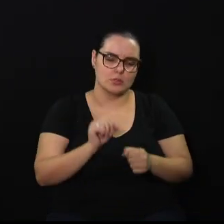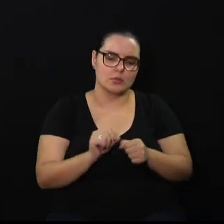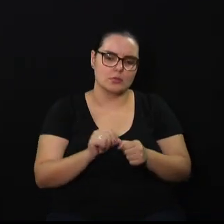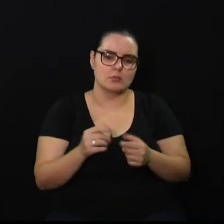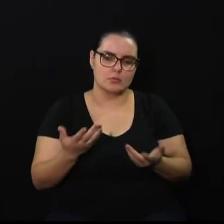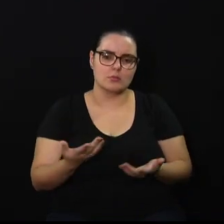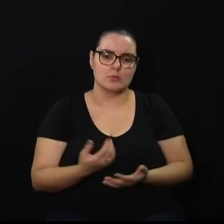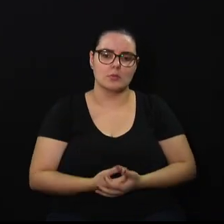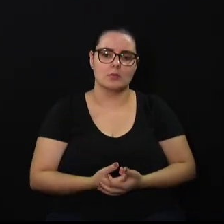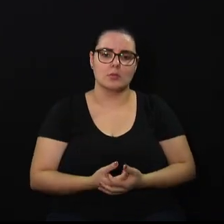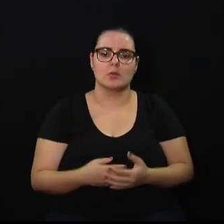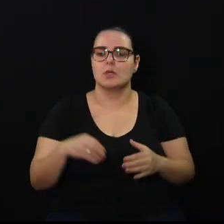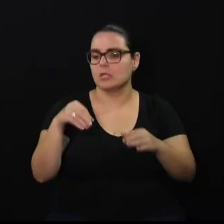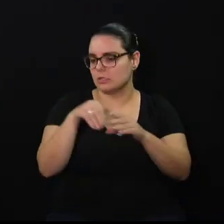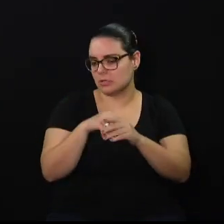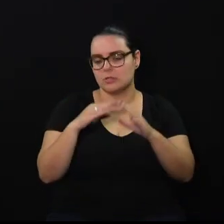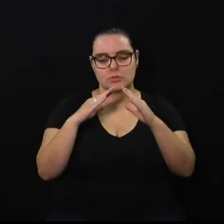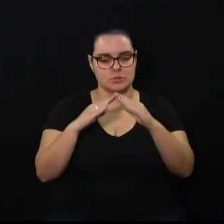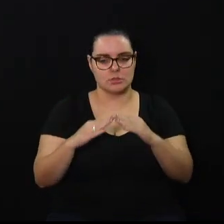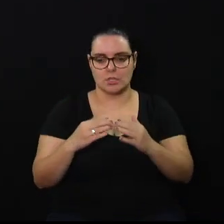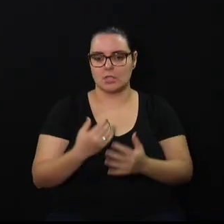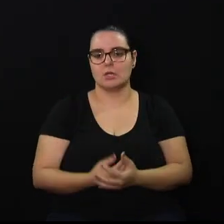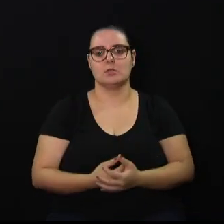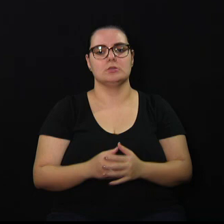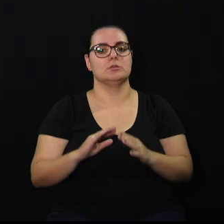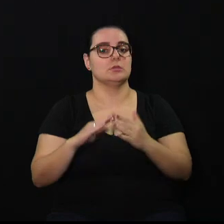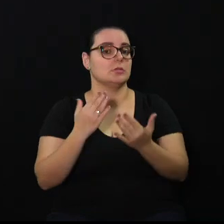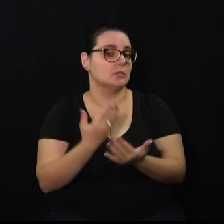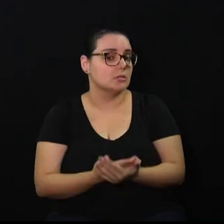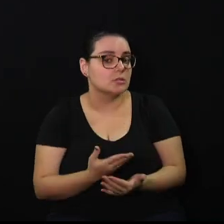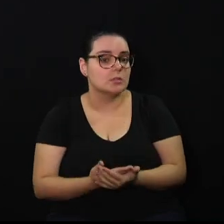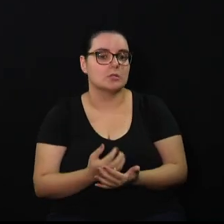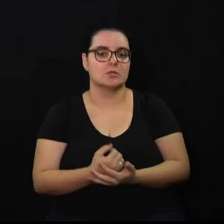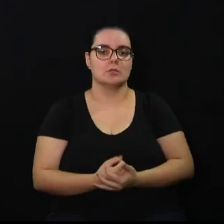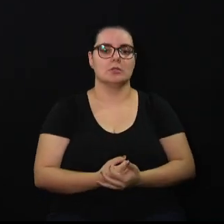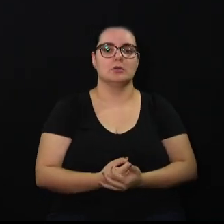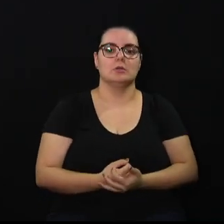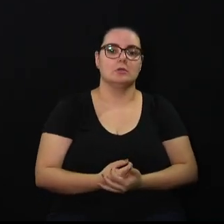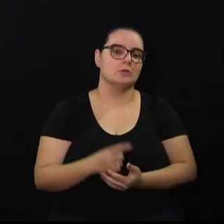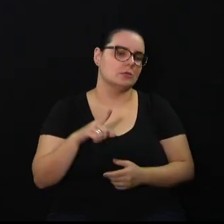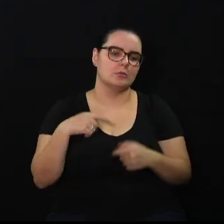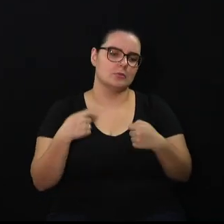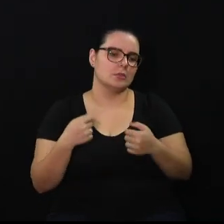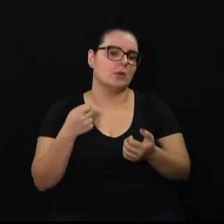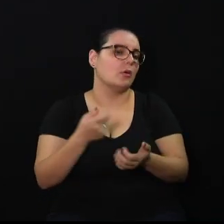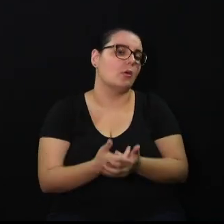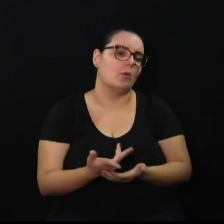dentro de casa mesmo dentro da escola mesmo não necessariamente tem que comprar